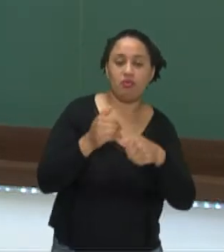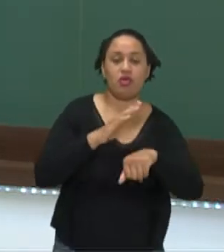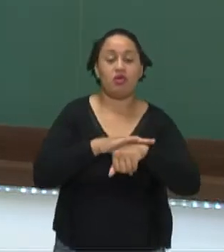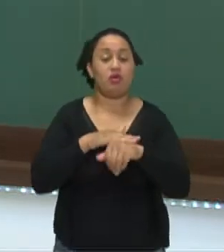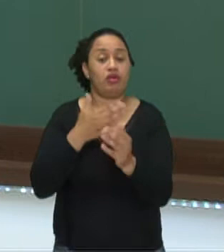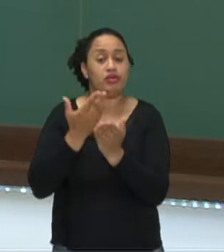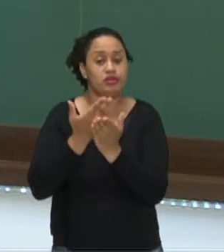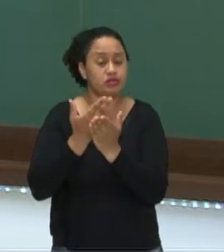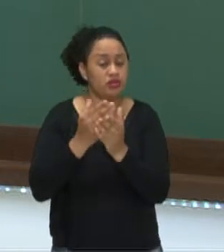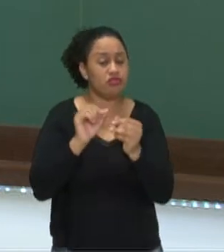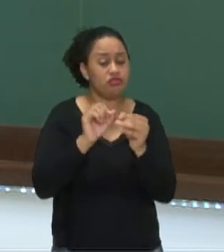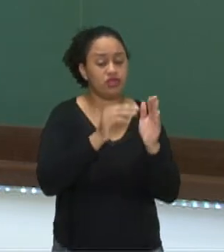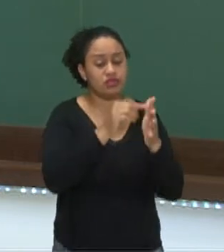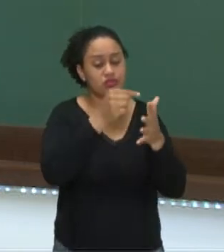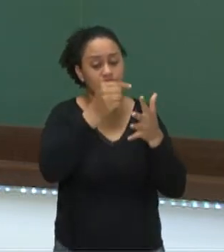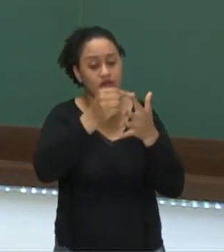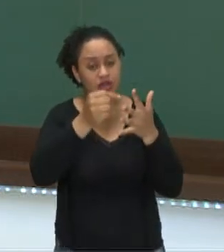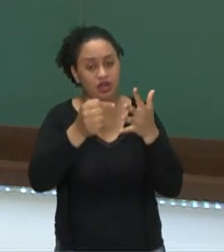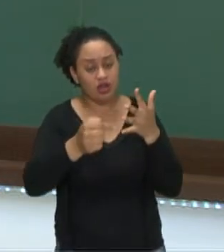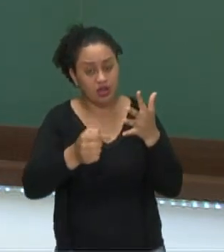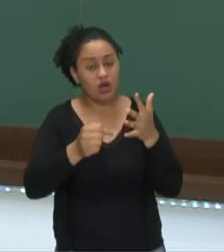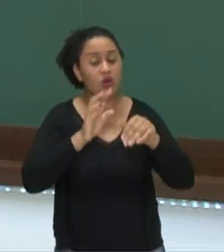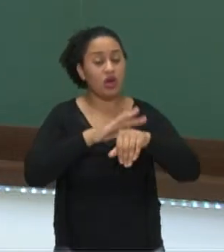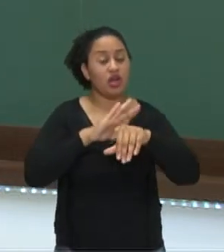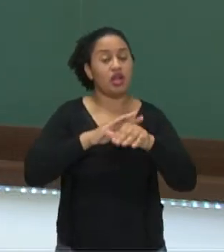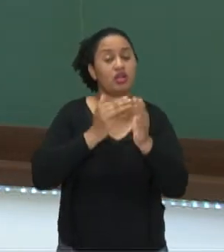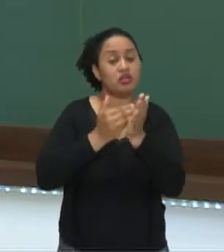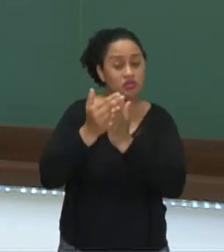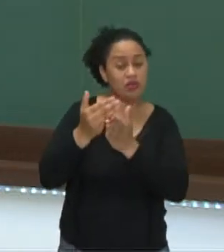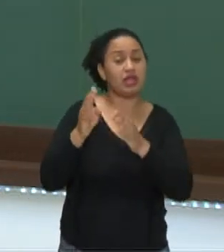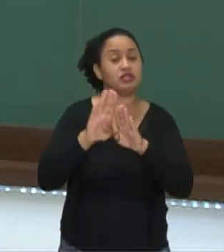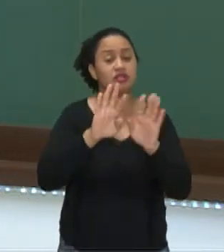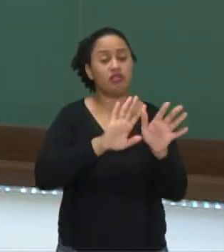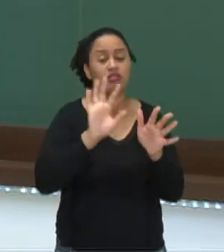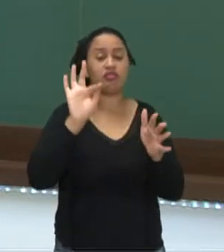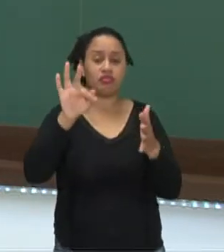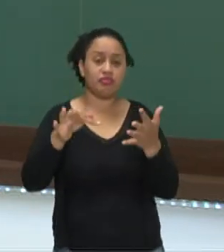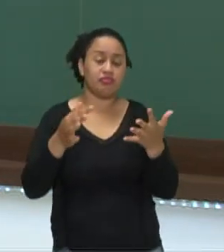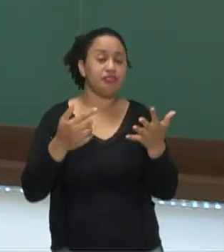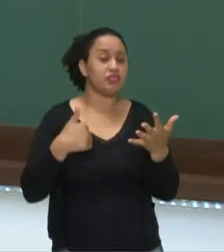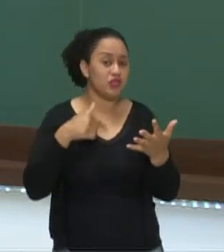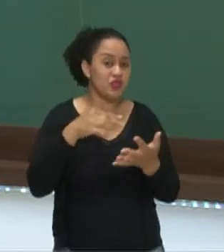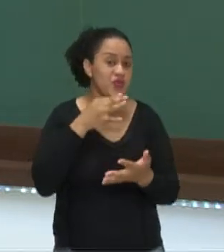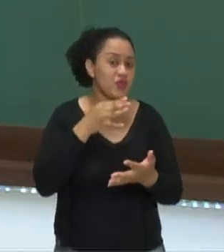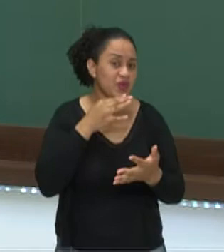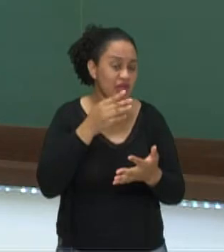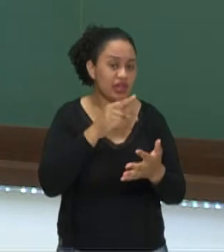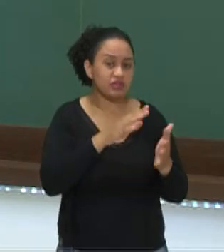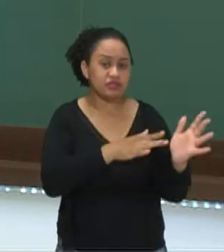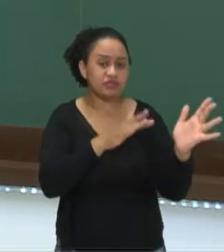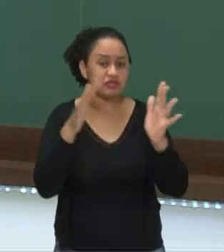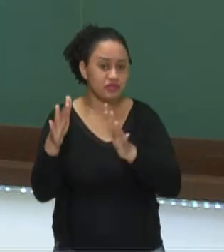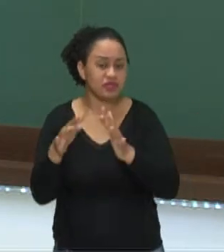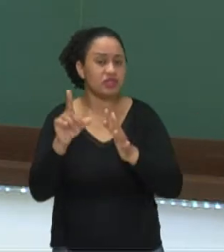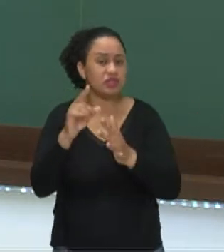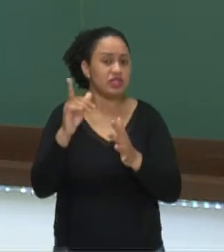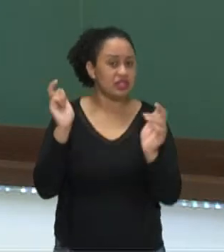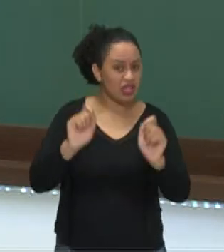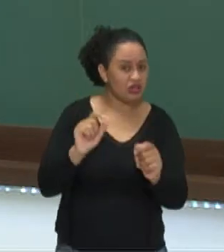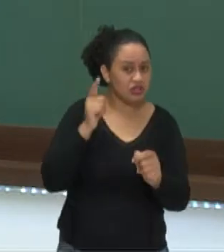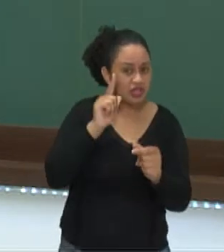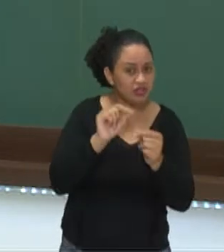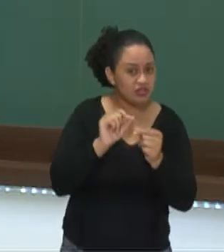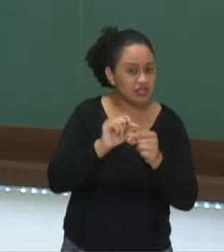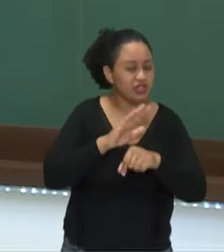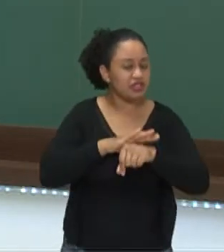horário para estudar. Faça uma lista, o horário que começa e o horário que termina a sua rotina. Você conhece a sua rotina? Você é capaz de fazer essa lista? Vou